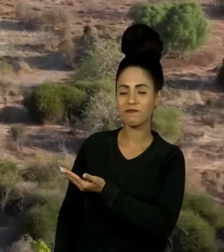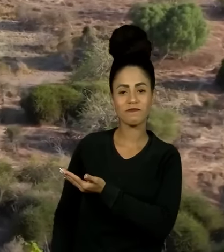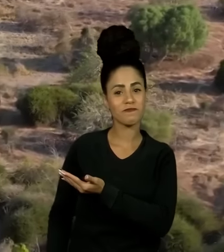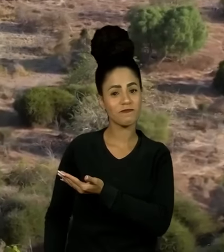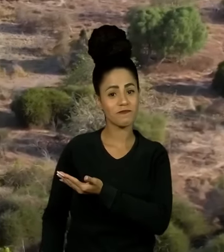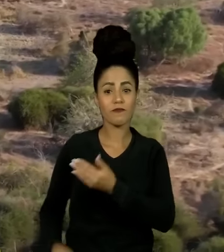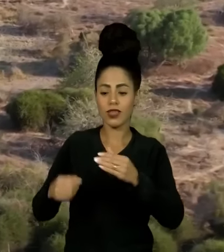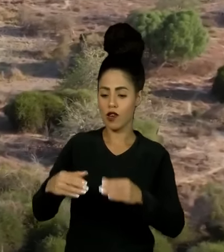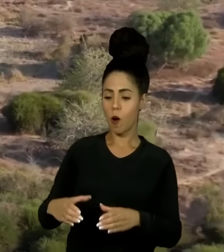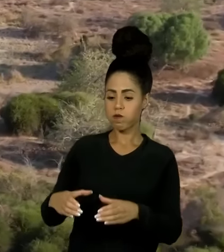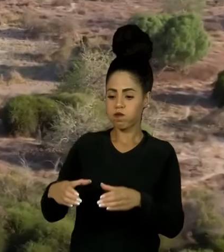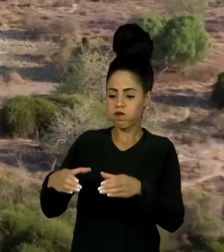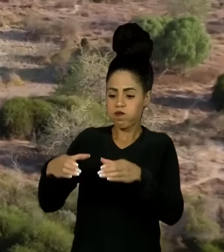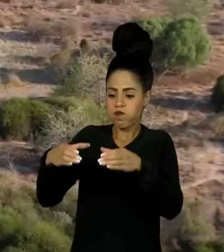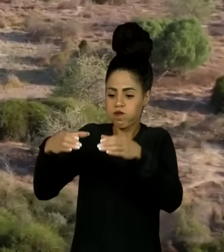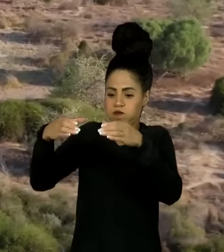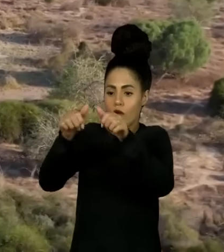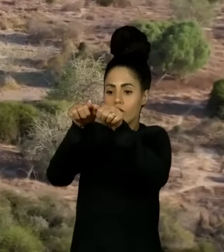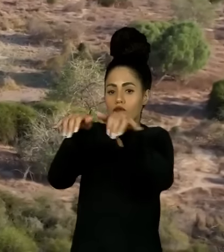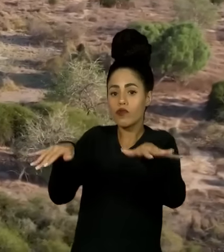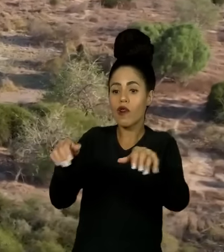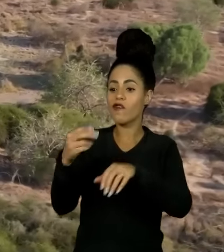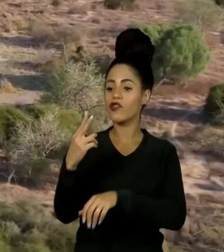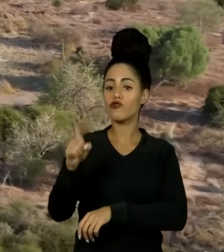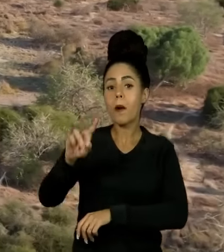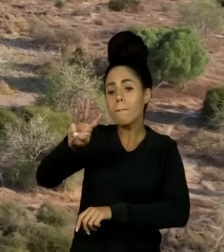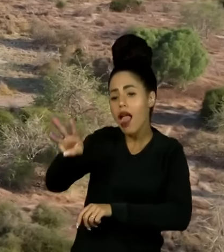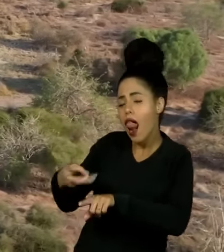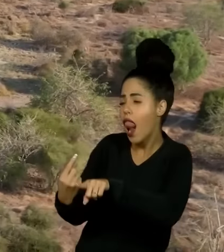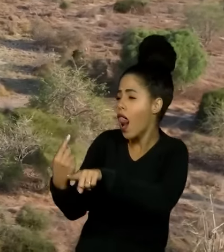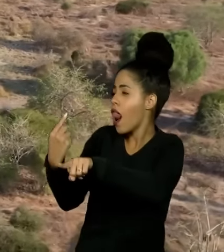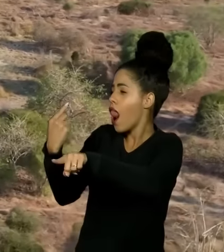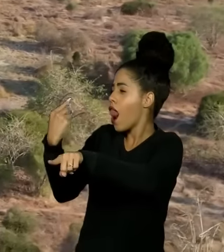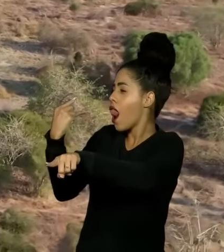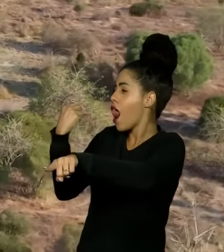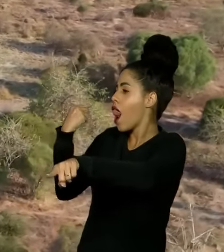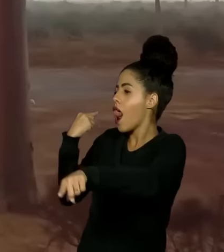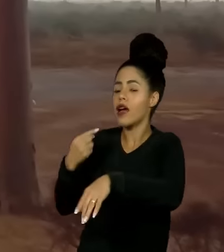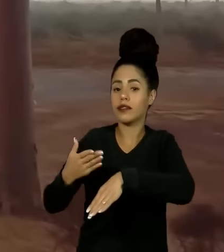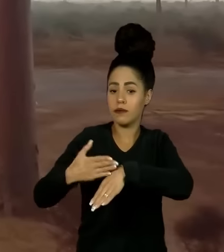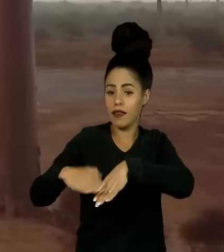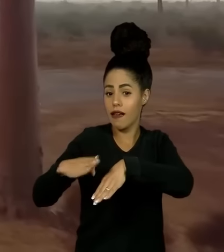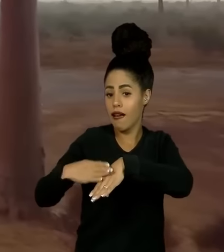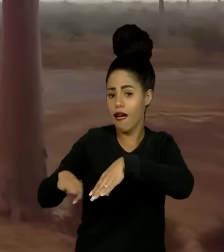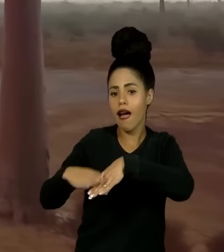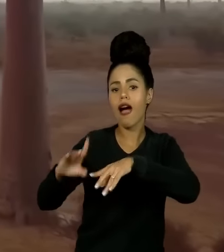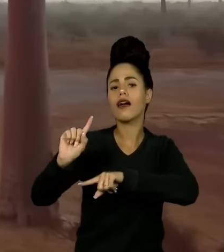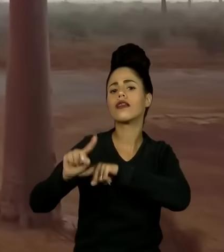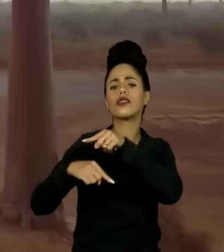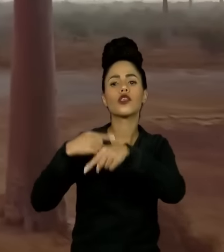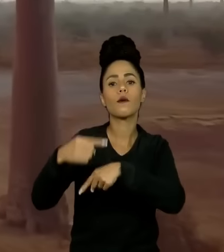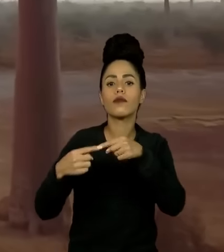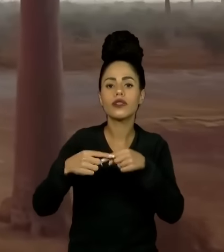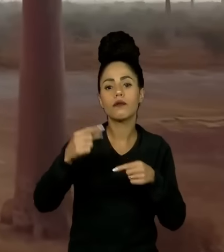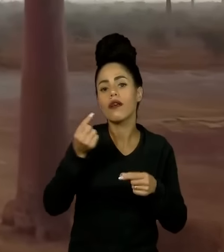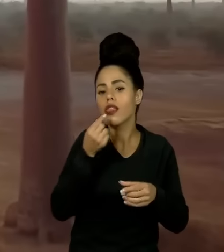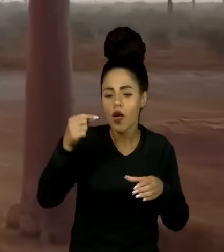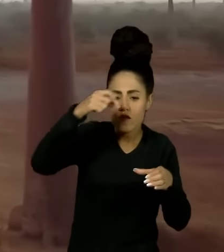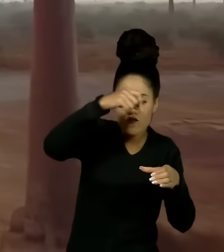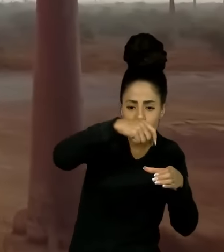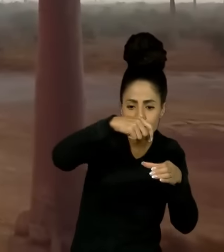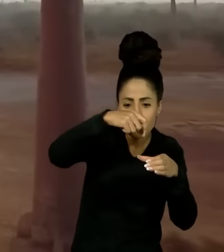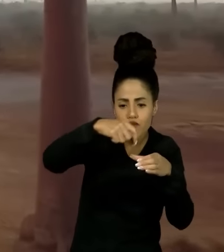O baobá teria surgido há 21 milhões de anos na ilha de Madagascar. Depois, as sementes foram